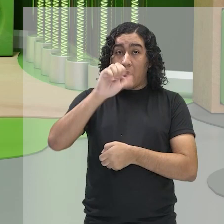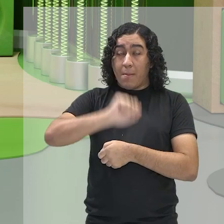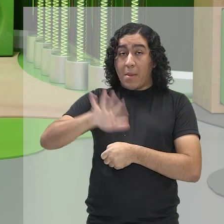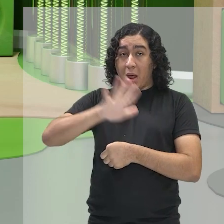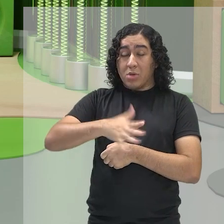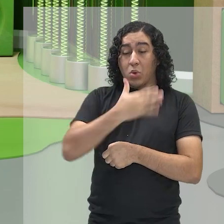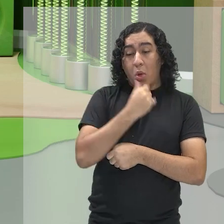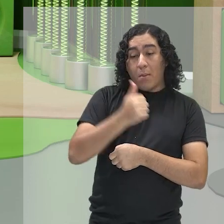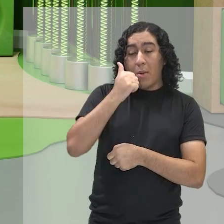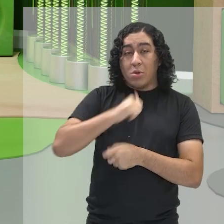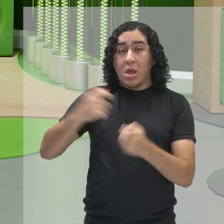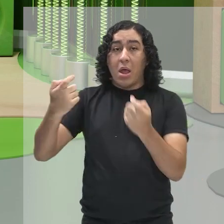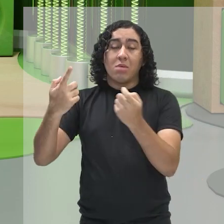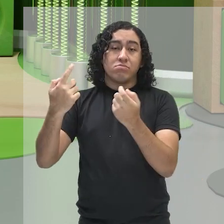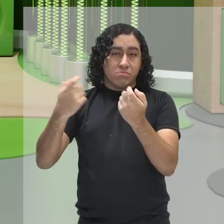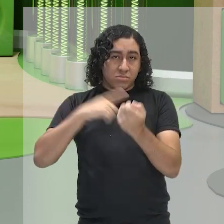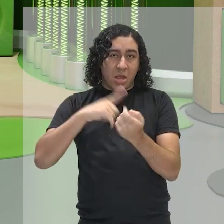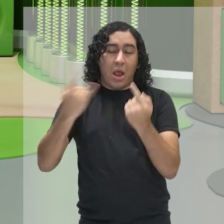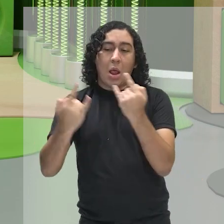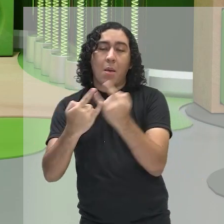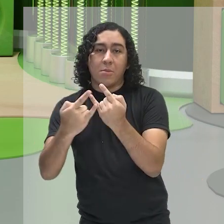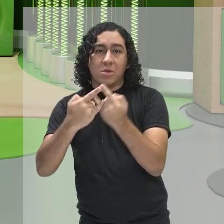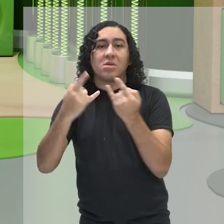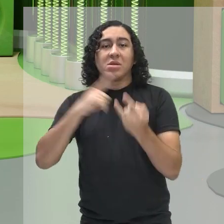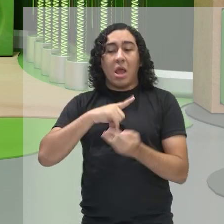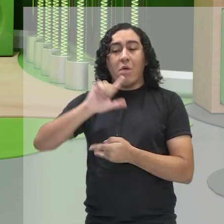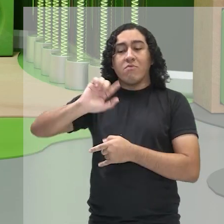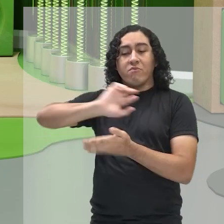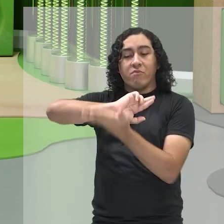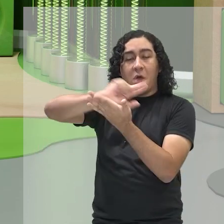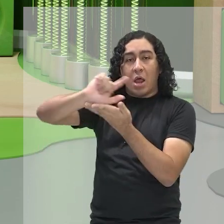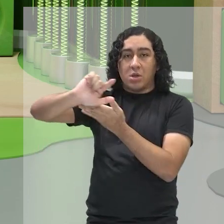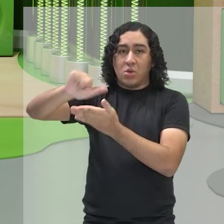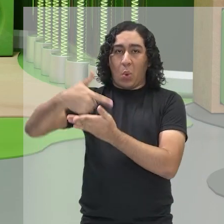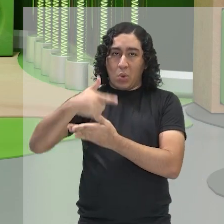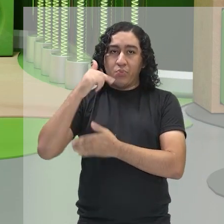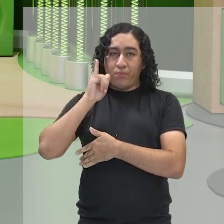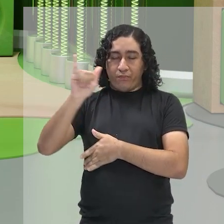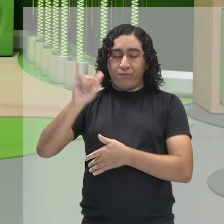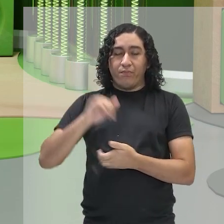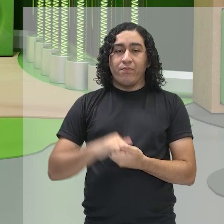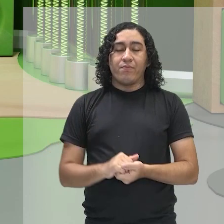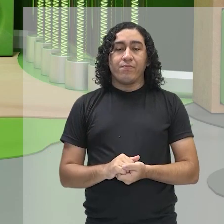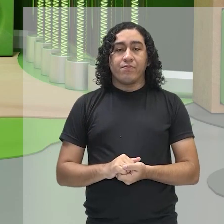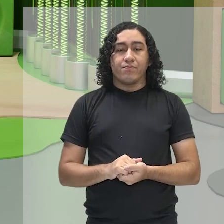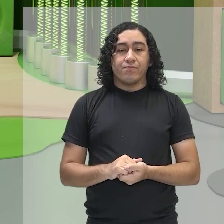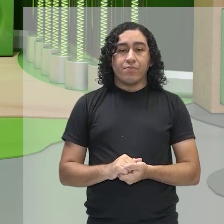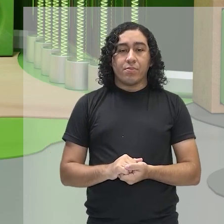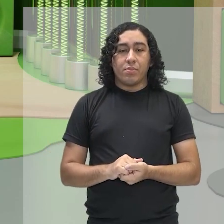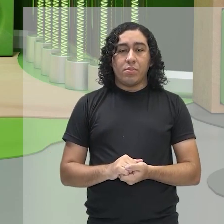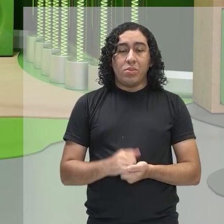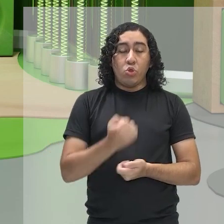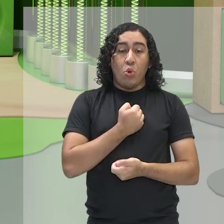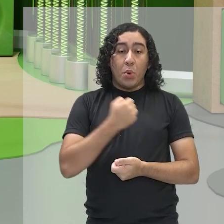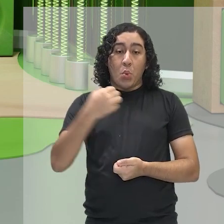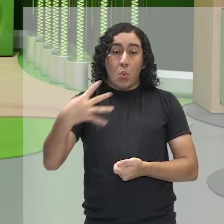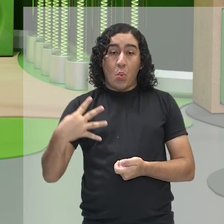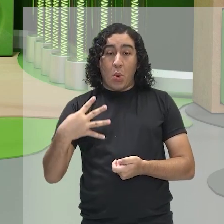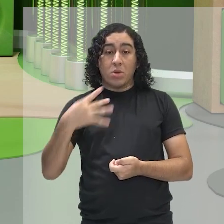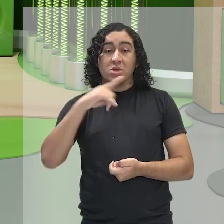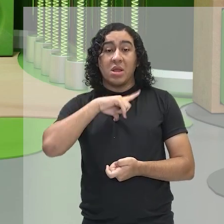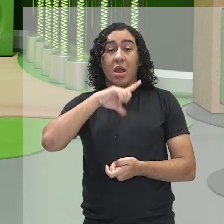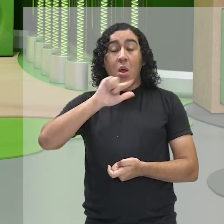que vai prevenir ali dessa e de outras ISTs, como nós já observamos. Aqui no número 4, a gente tem um outro ponto